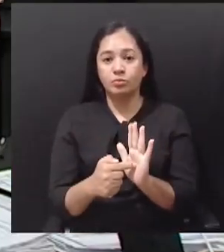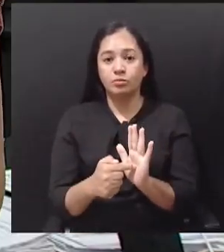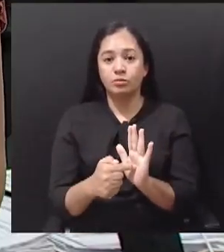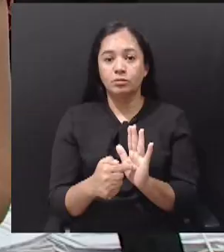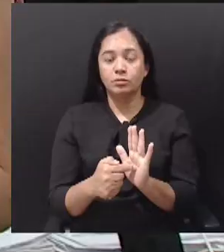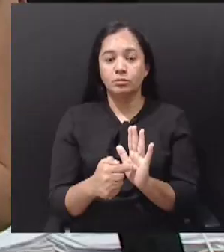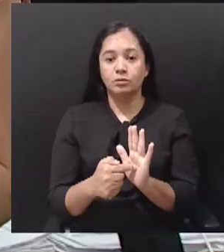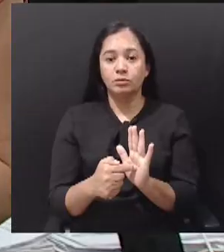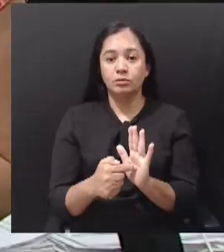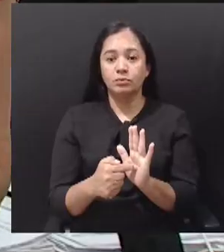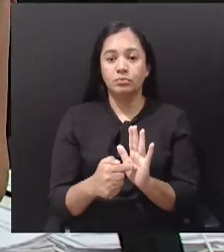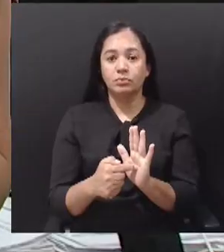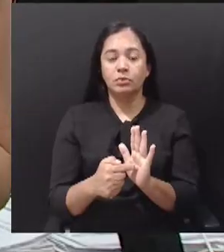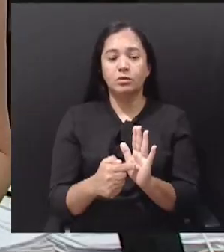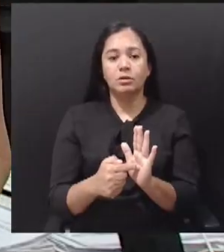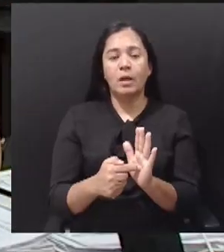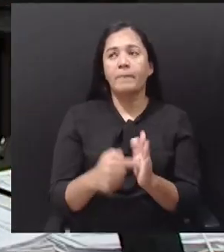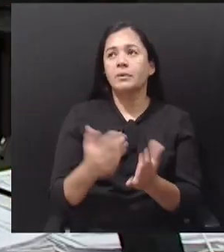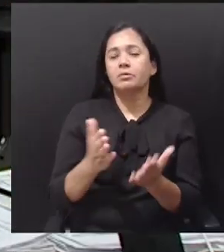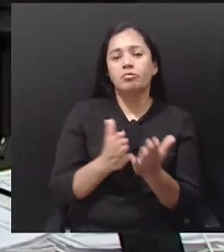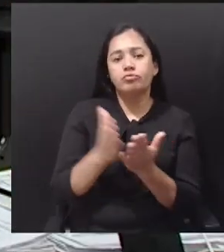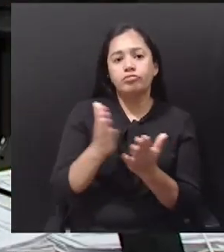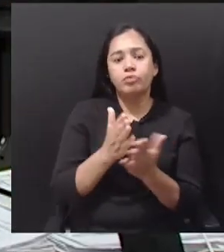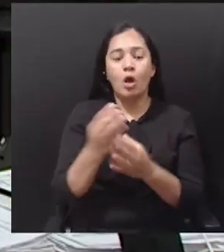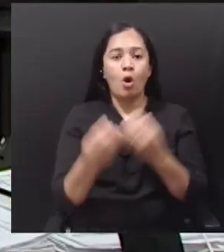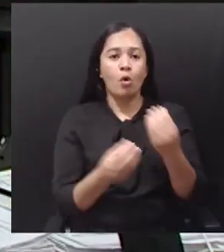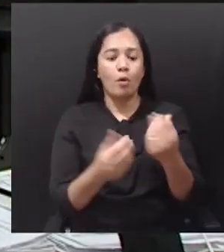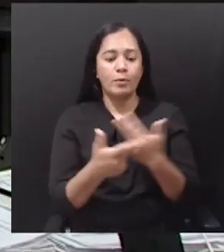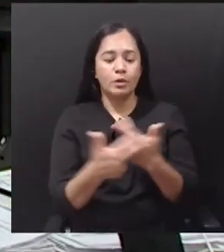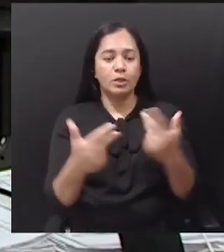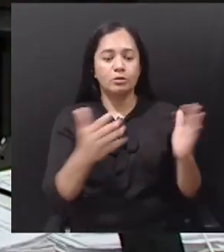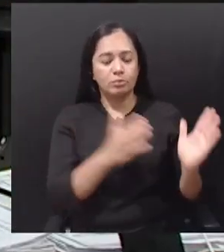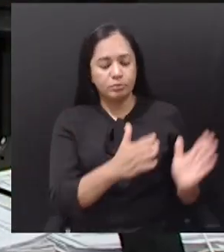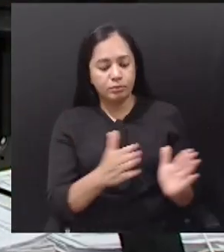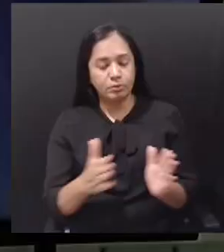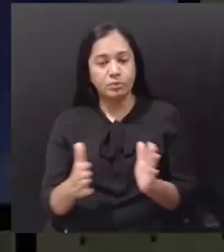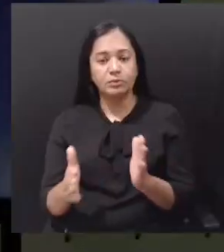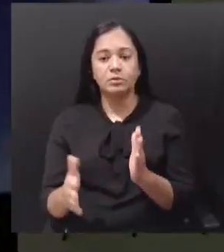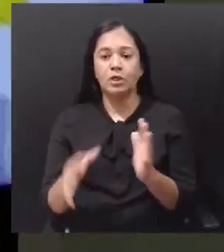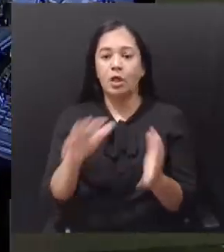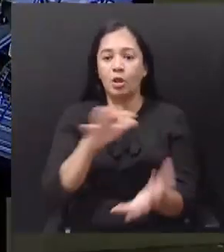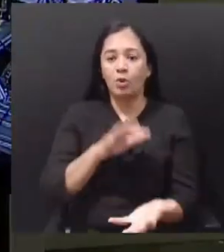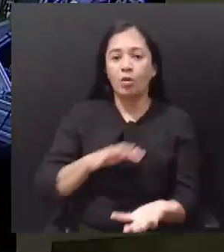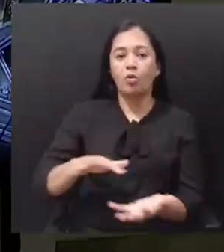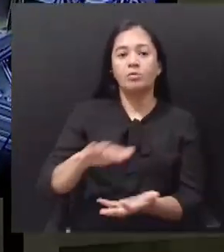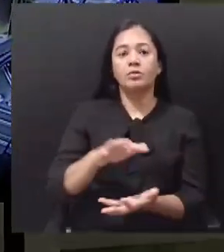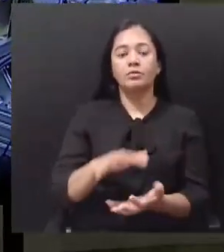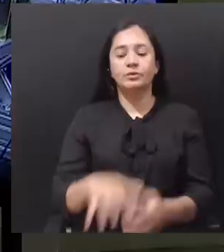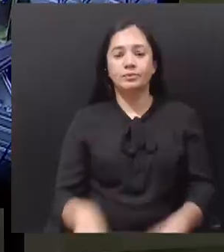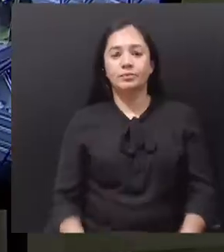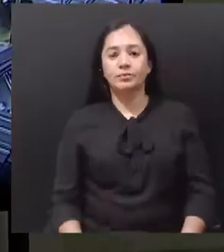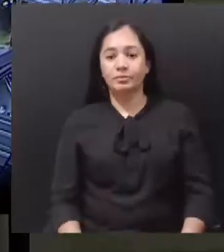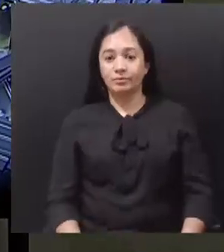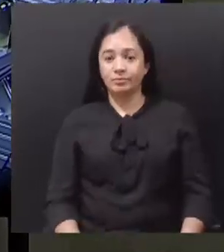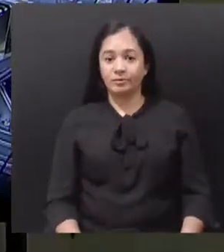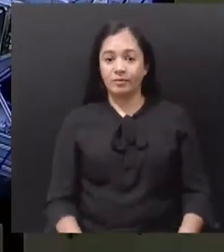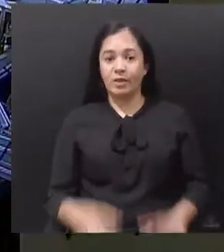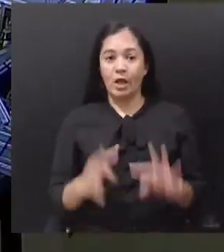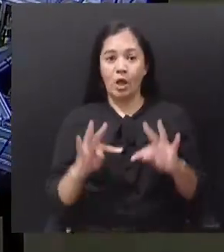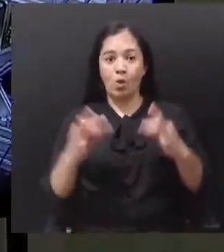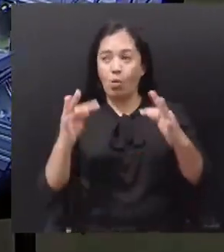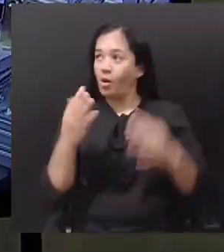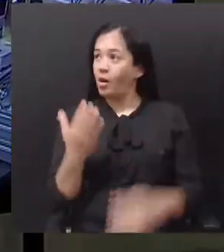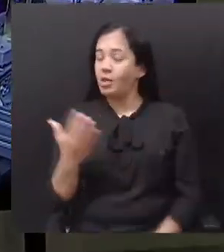pistas, né, compreensões de como que as coisas funcionam no mundo macroscópico. Com essa tecnologia, será